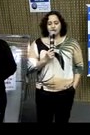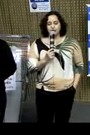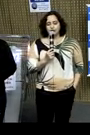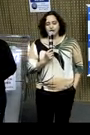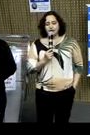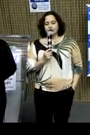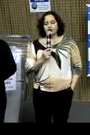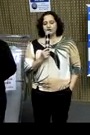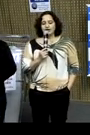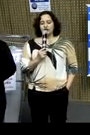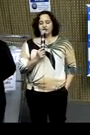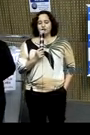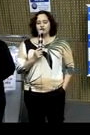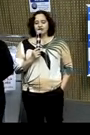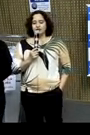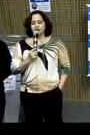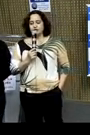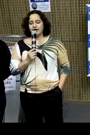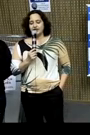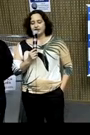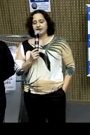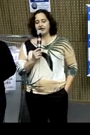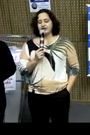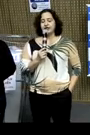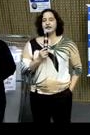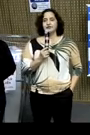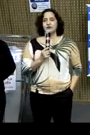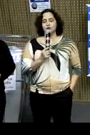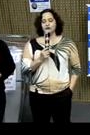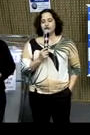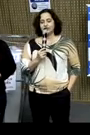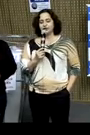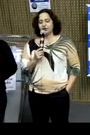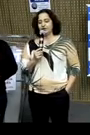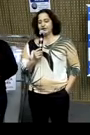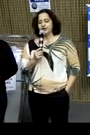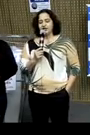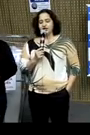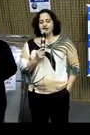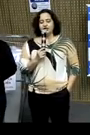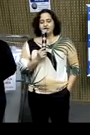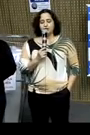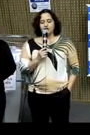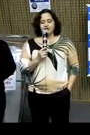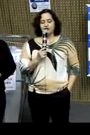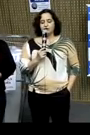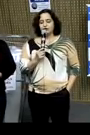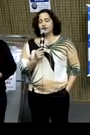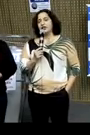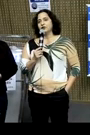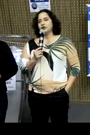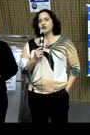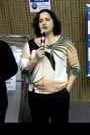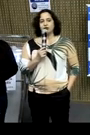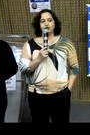No número de pessoas diabéticas com avaliação dos pés realizadas foram um número de 39, e de amputação,